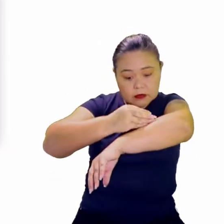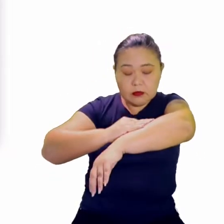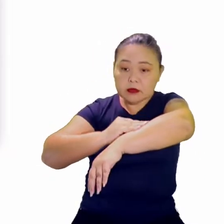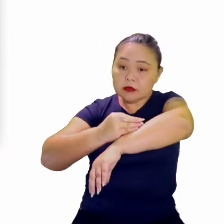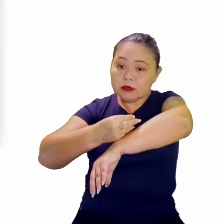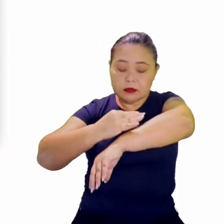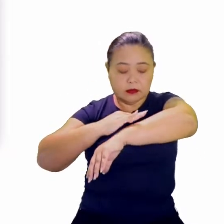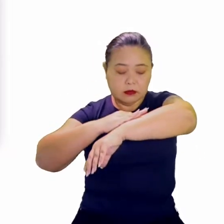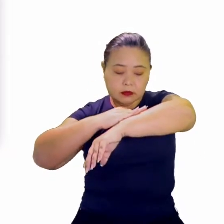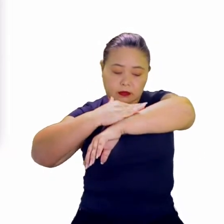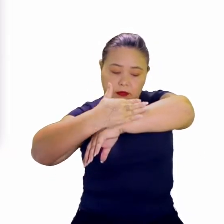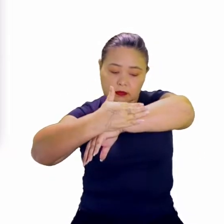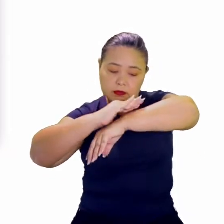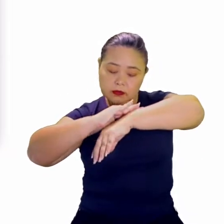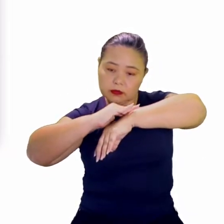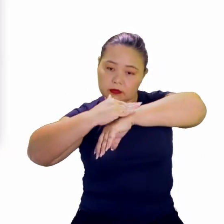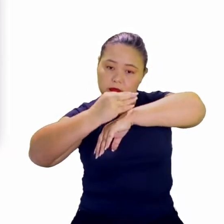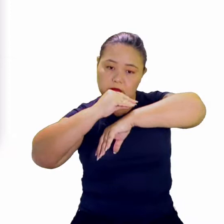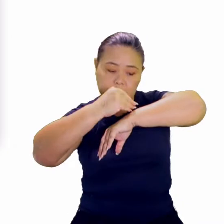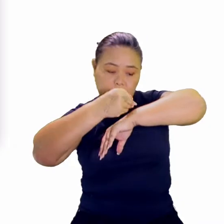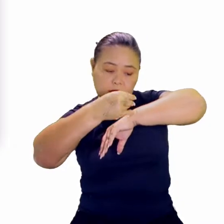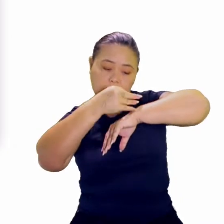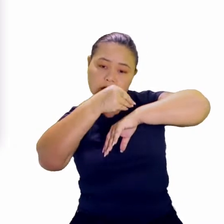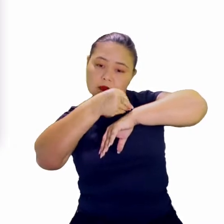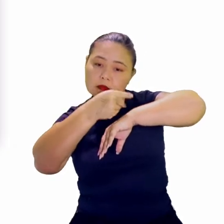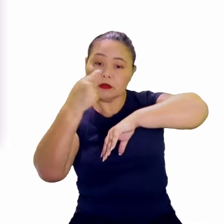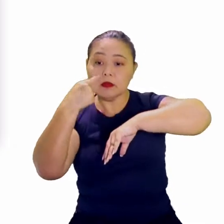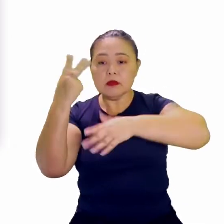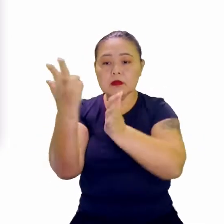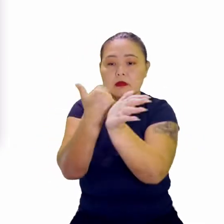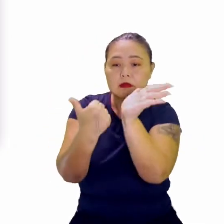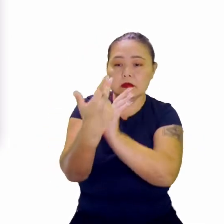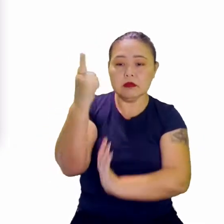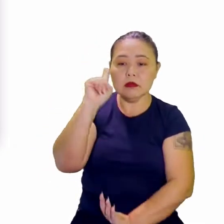tem camadas. E aí você vai ver nesse desenho